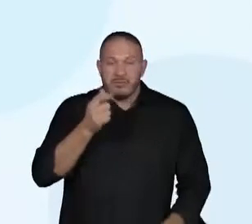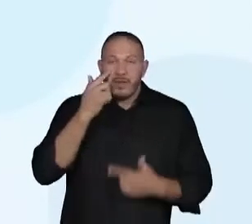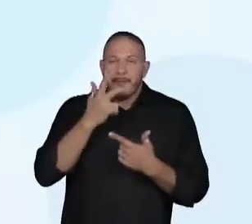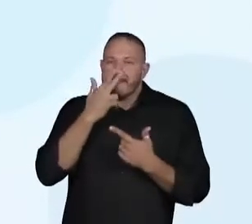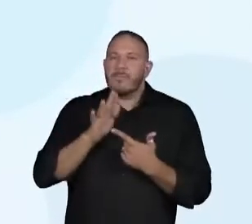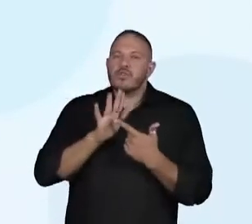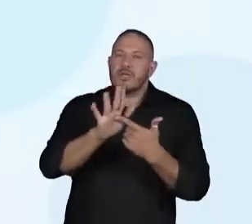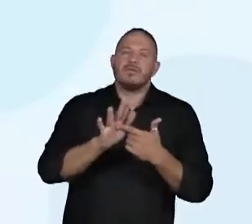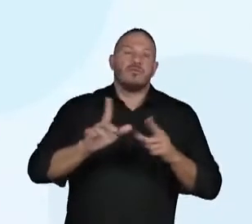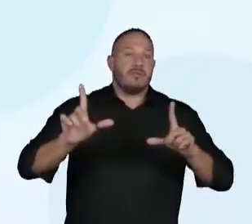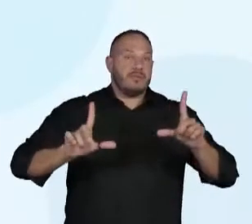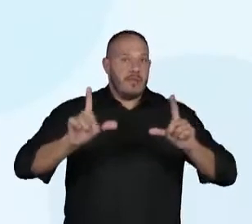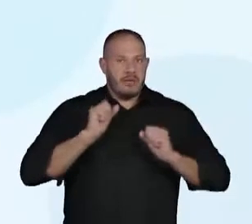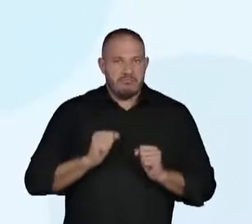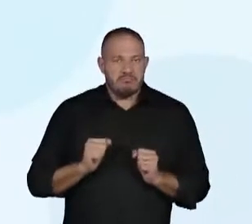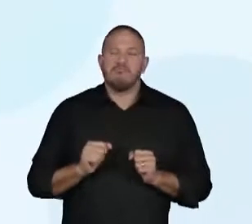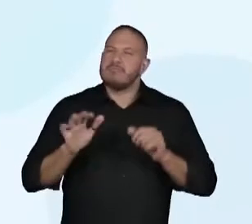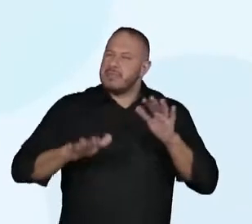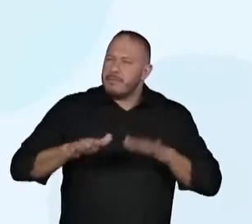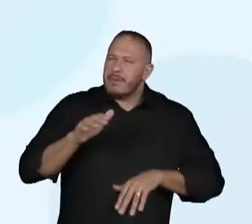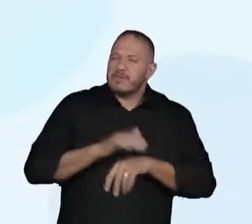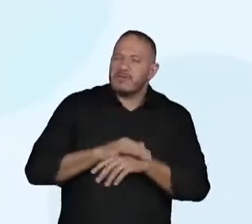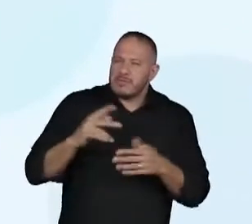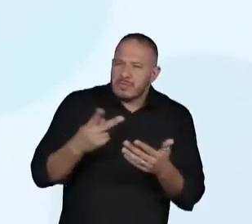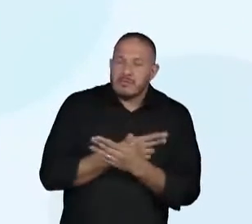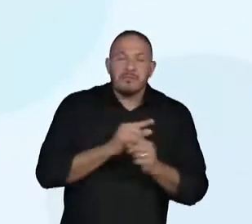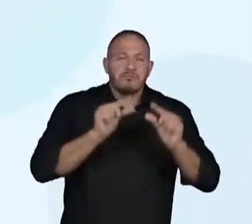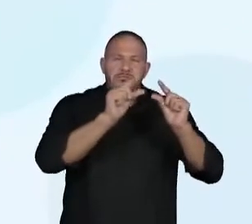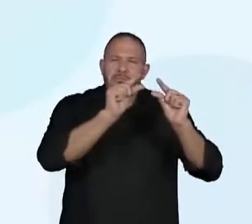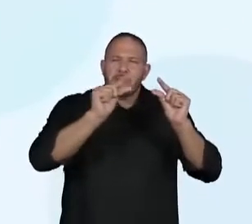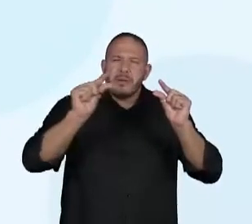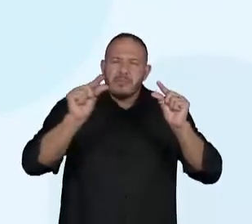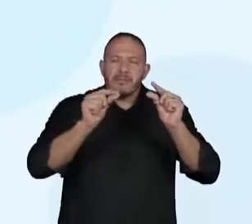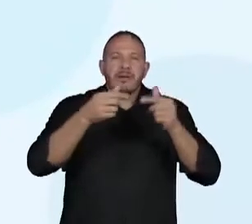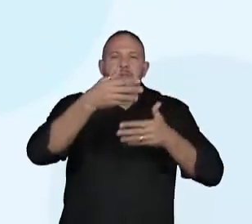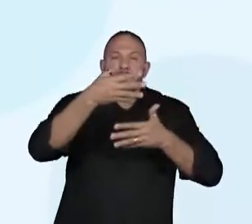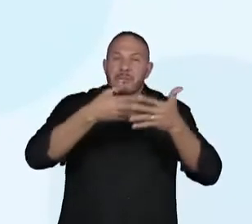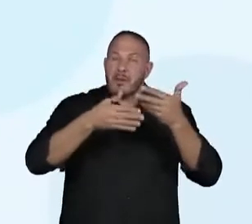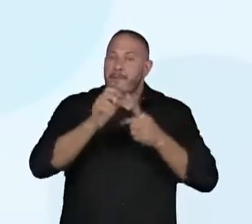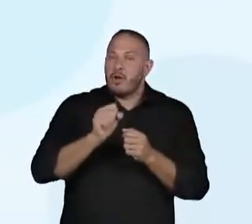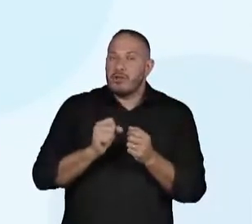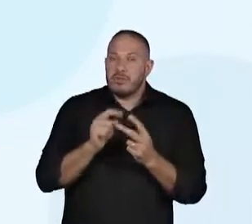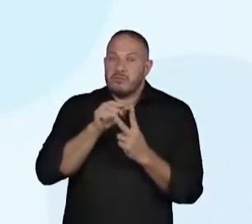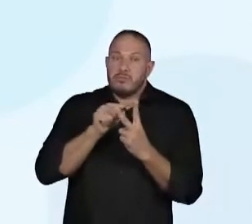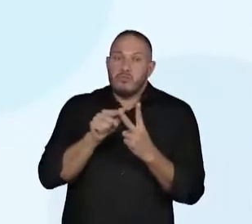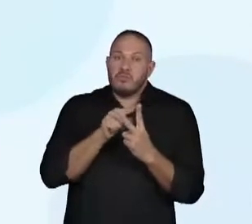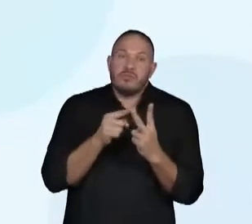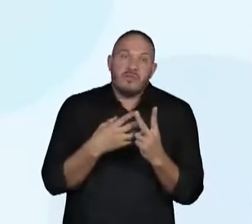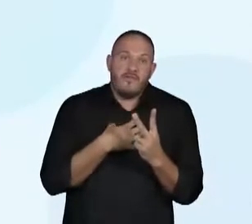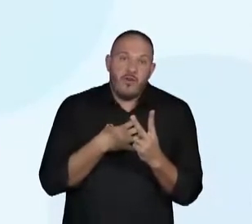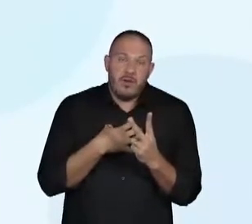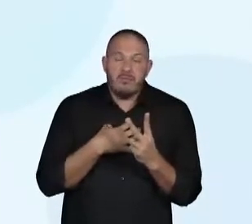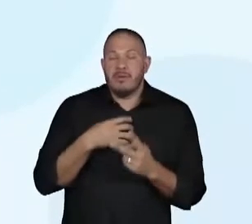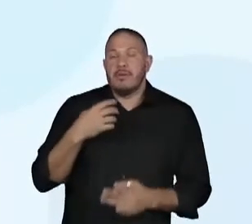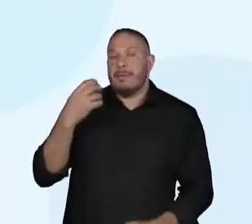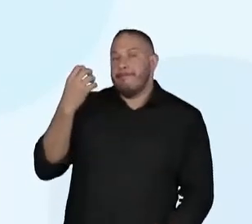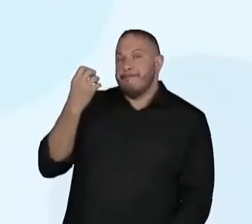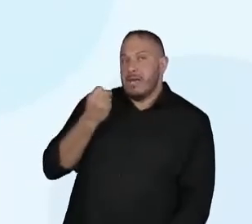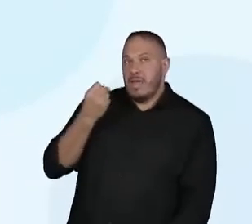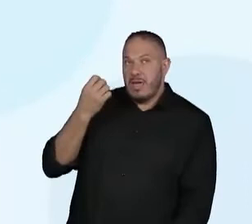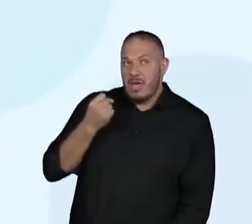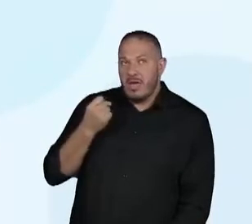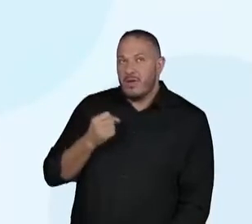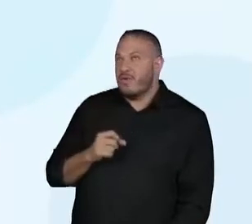tela. Em tal situação, um pixel pode apresentar apenas duas condições. Branco, aí aqui está